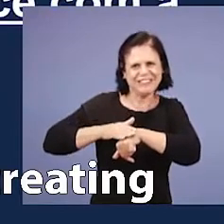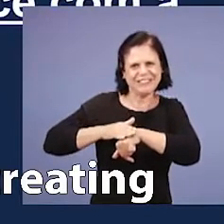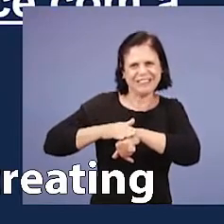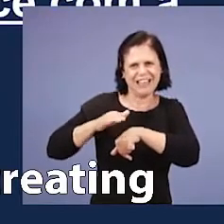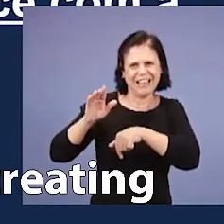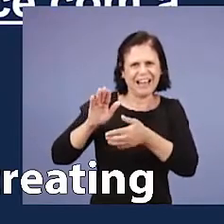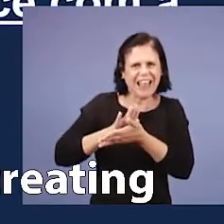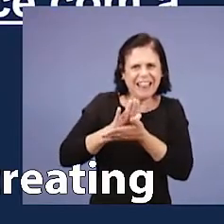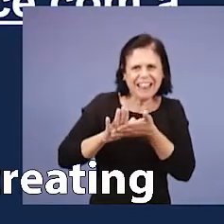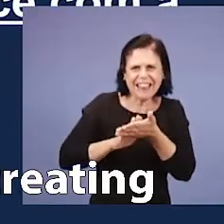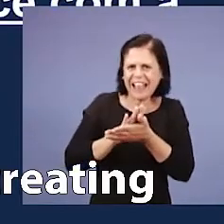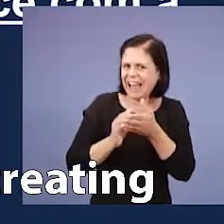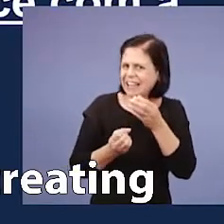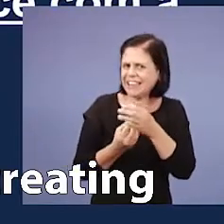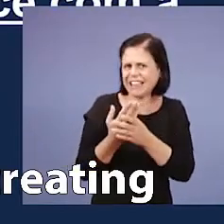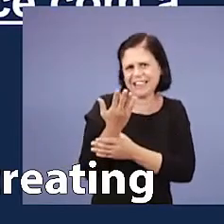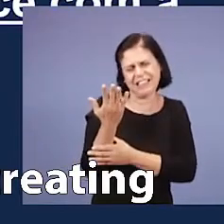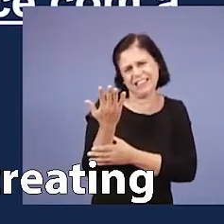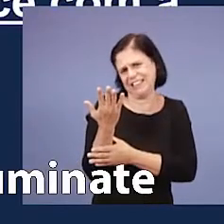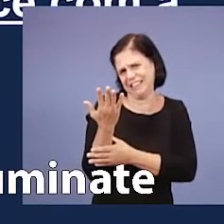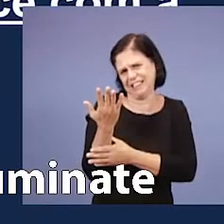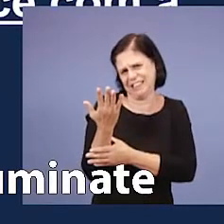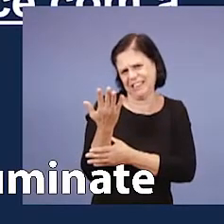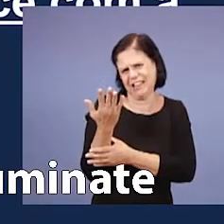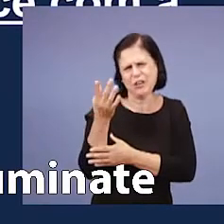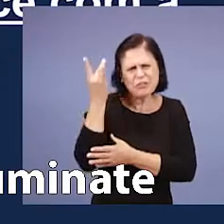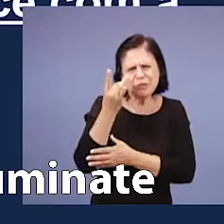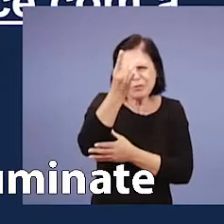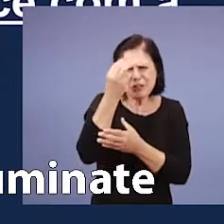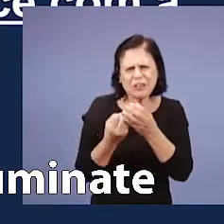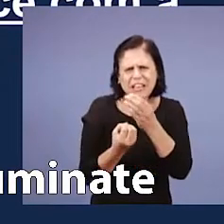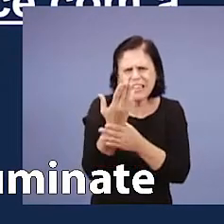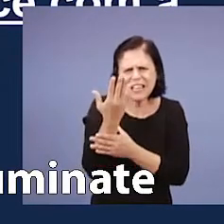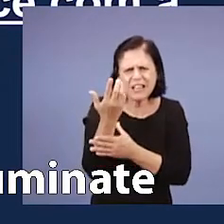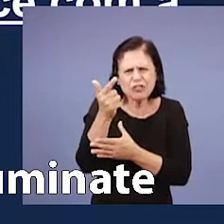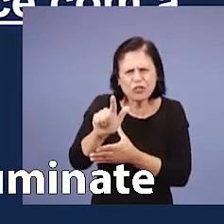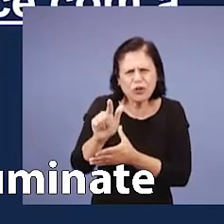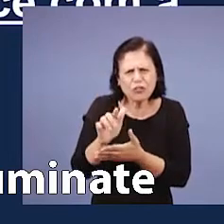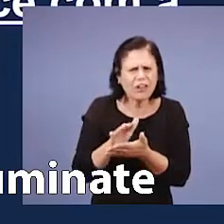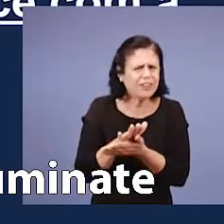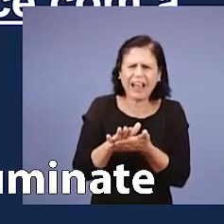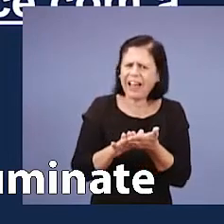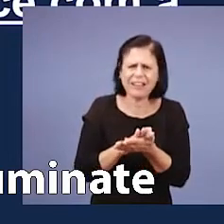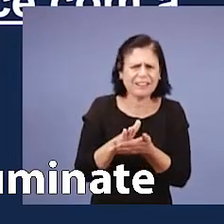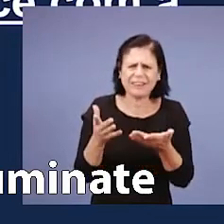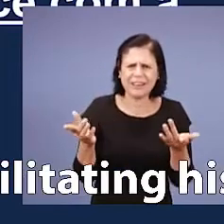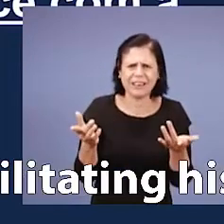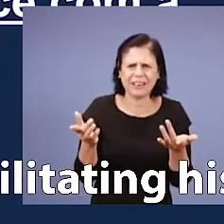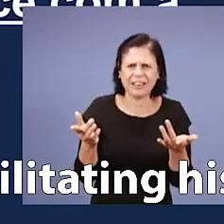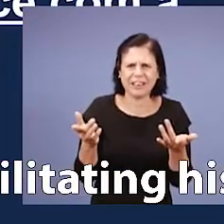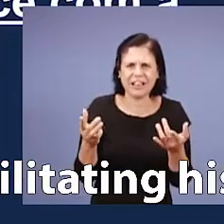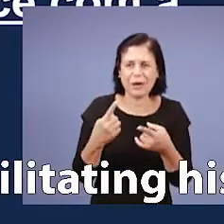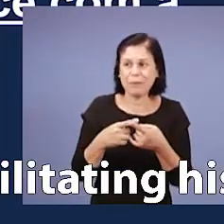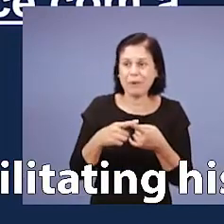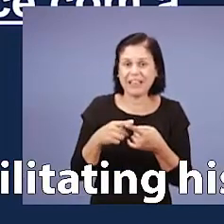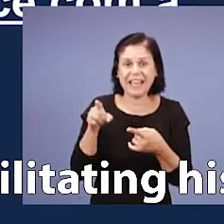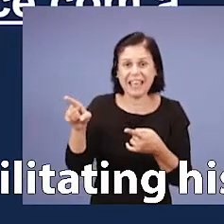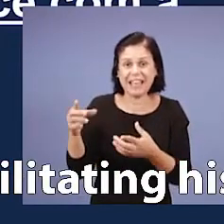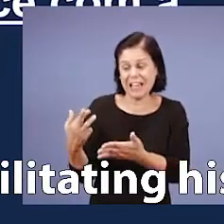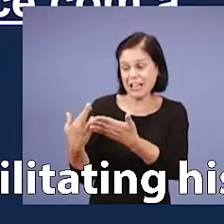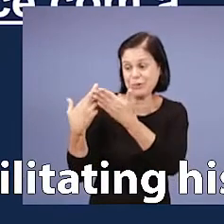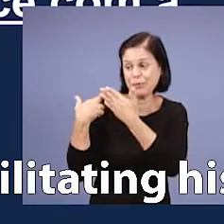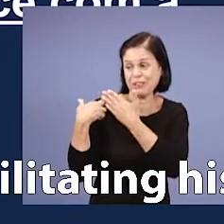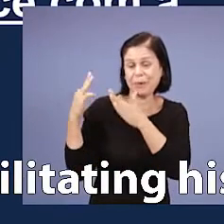cria 7 de novo não tem nada adianta criar nada de novo ele contenta-se em iluminar a palavra